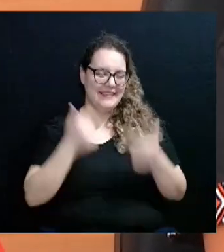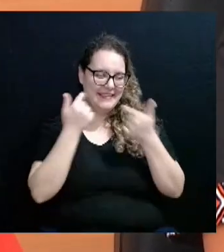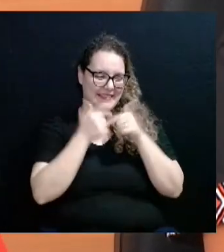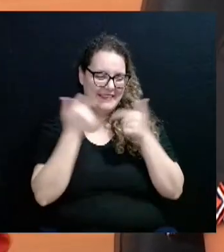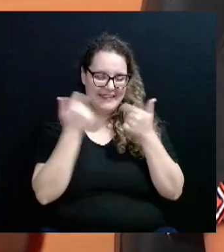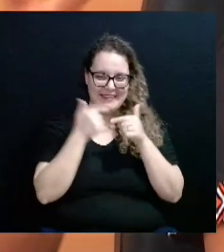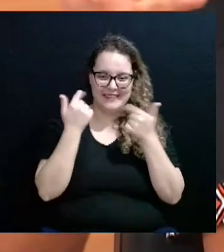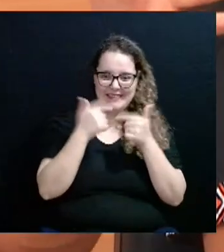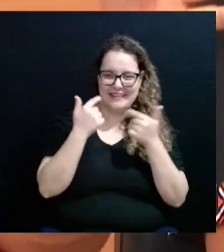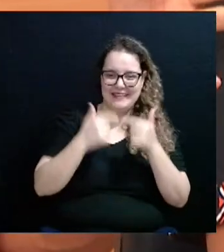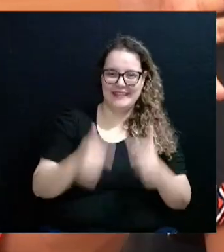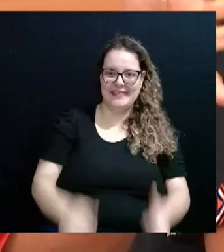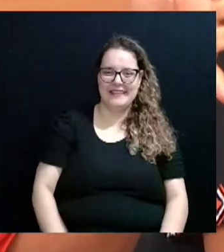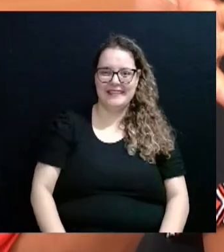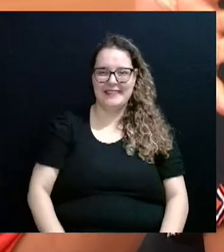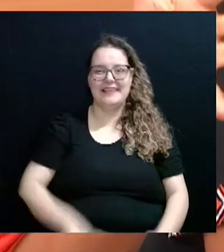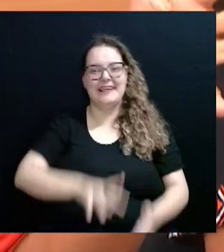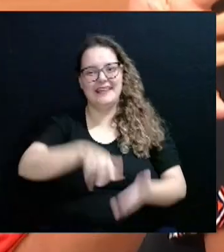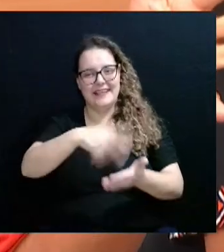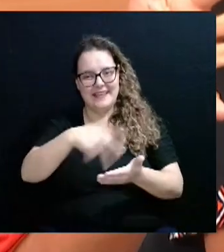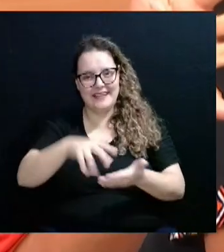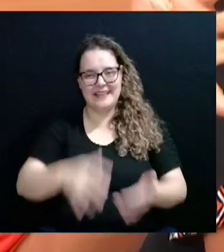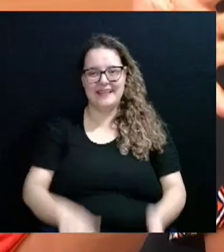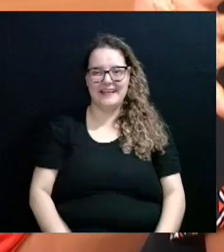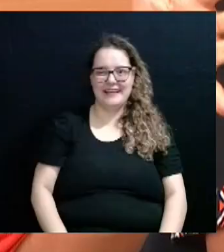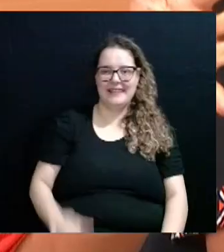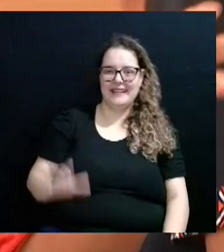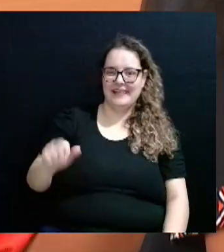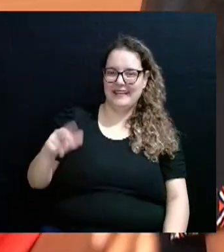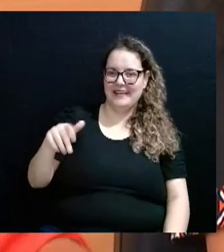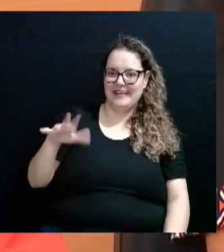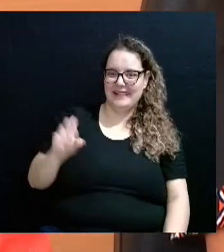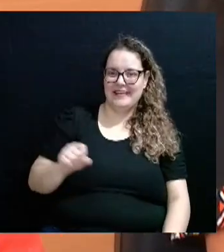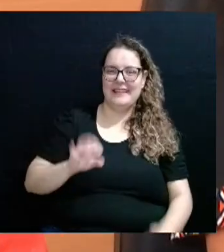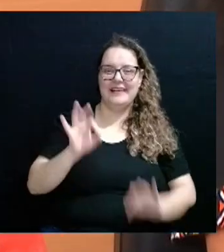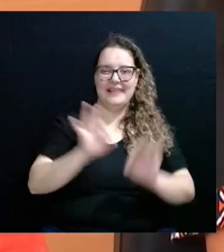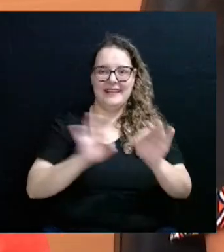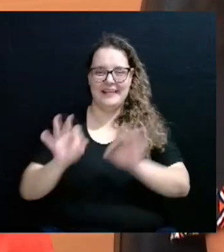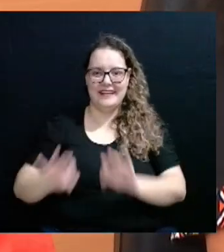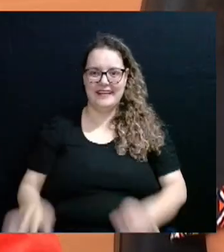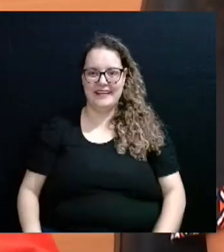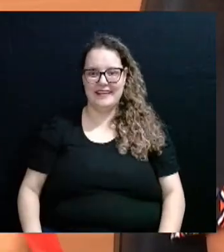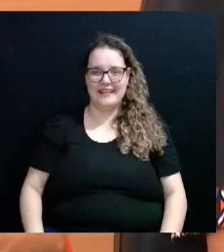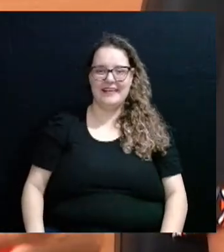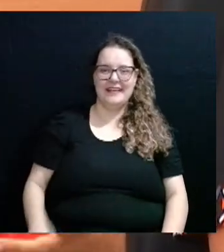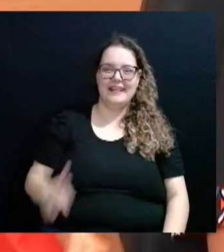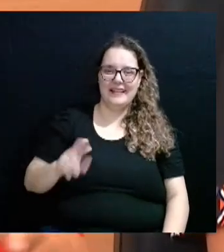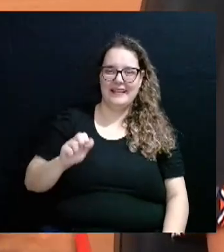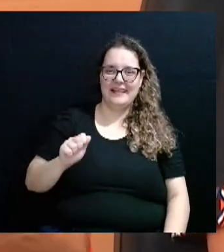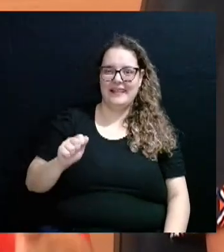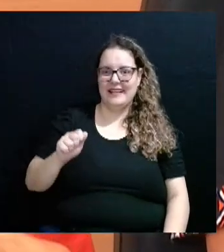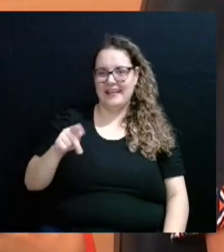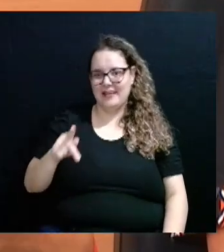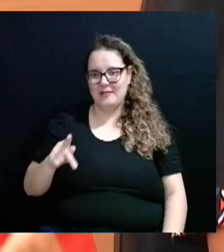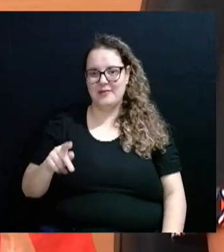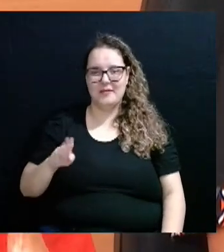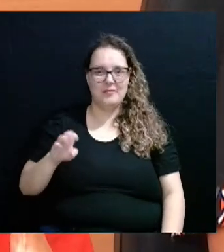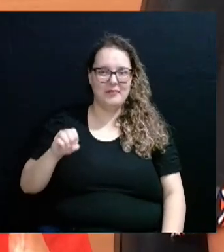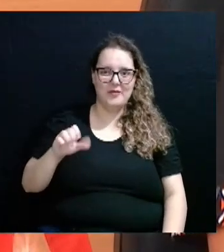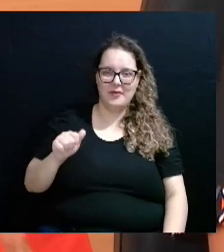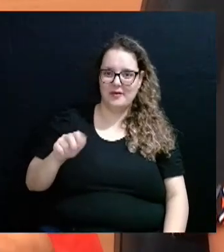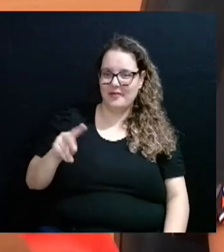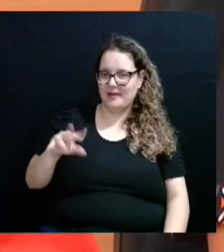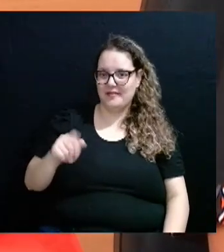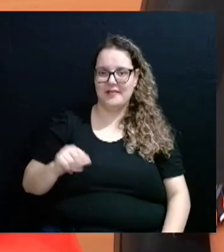Hip hop, Carlinhos aí, organizador do Rap da Boa Vila na quebrada dele, e vários outros irmãos e